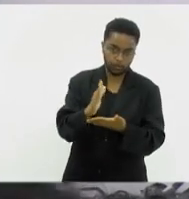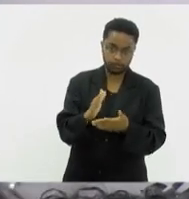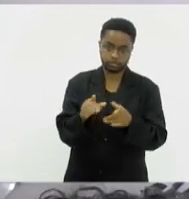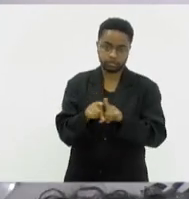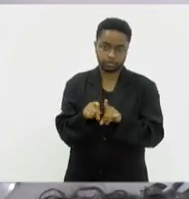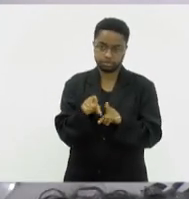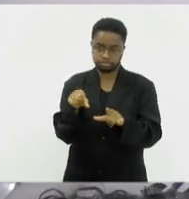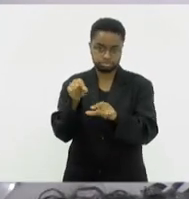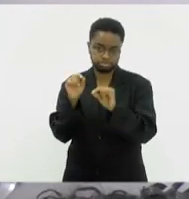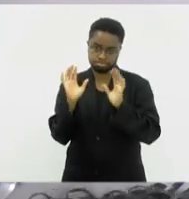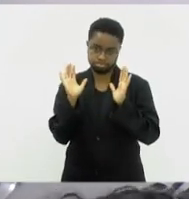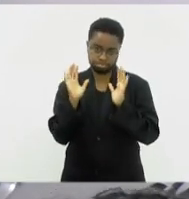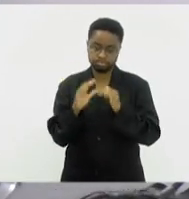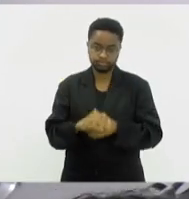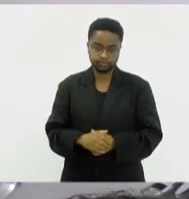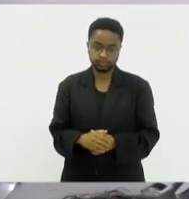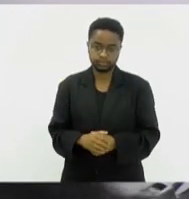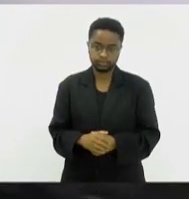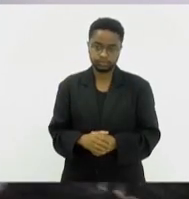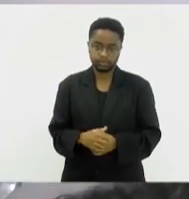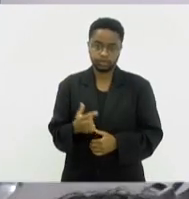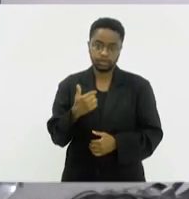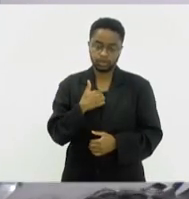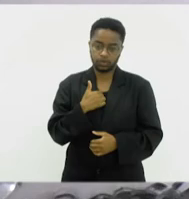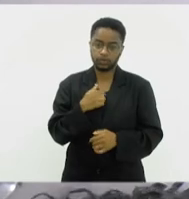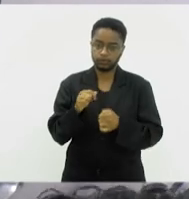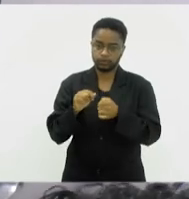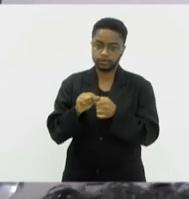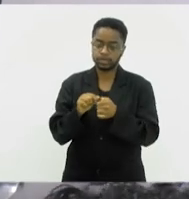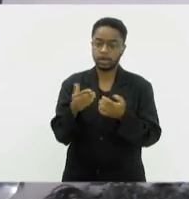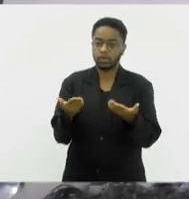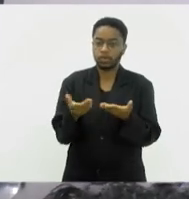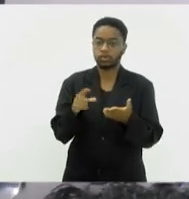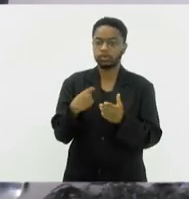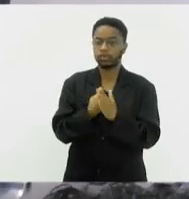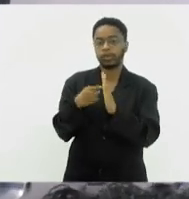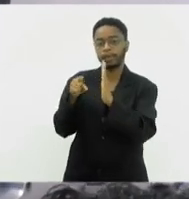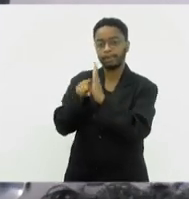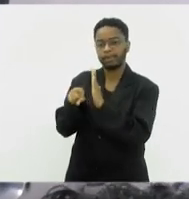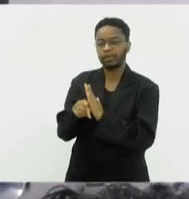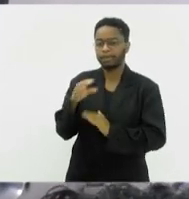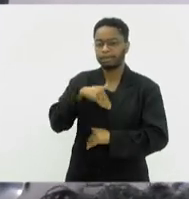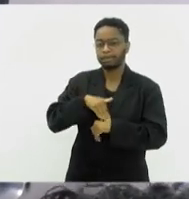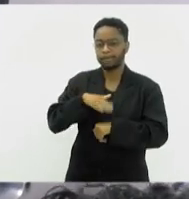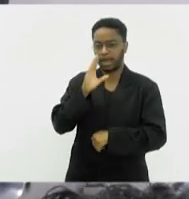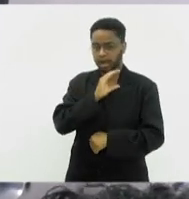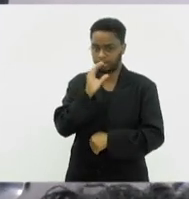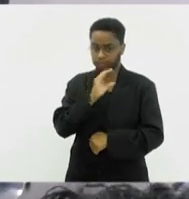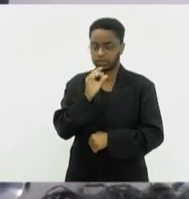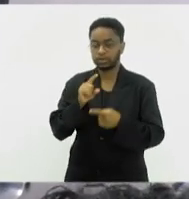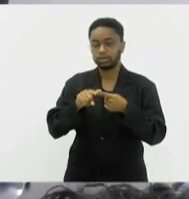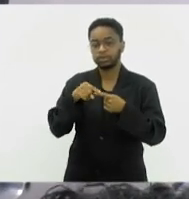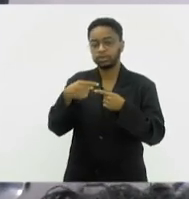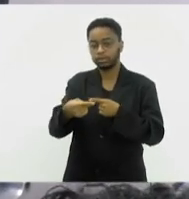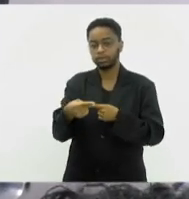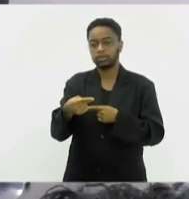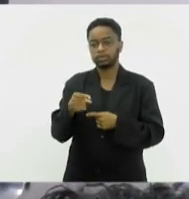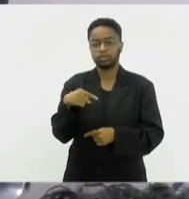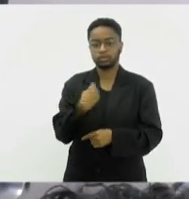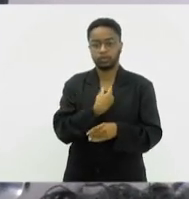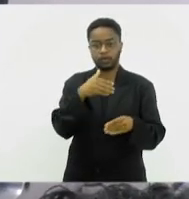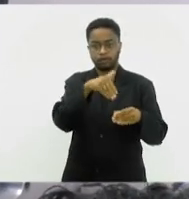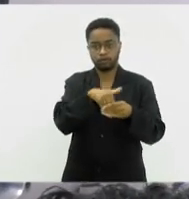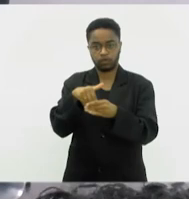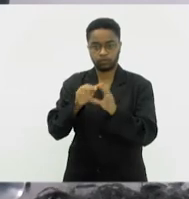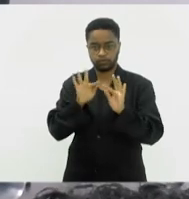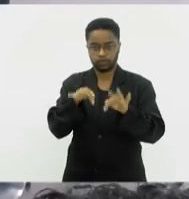nome. Vou fazer aqui o procedimento da gente fazer as perguntas, é mais rápido, mais célere, e depois a gente faz a votação